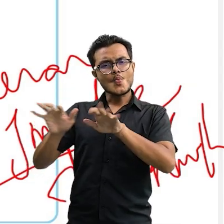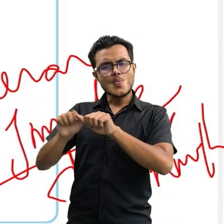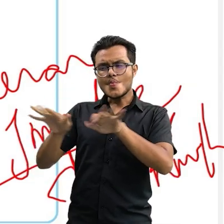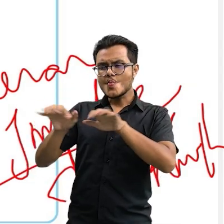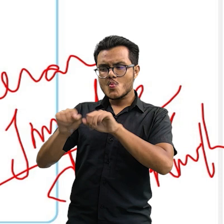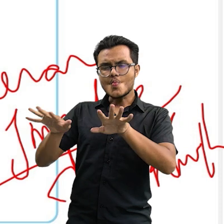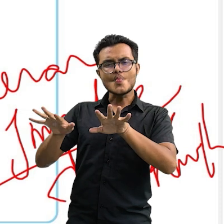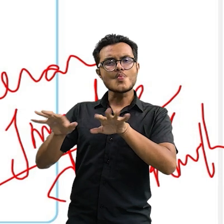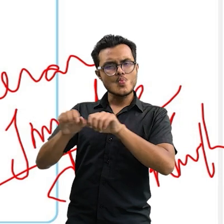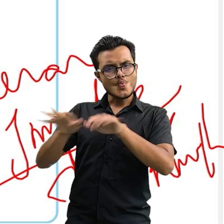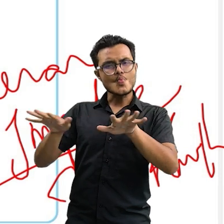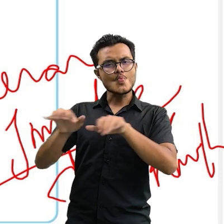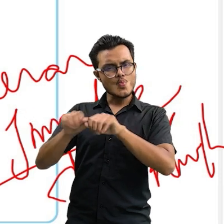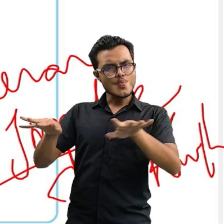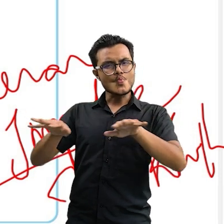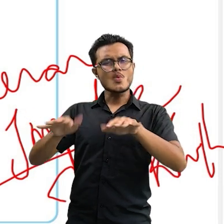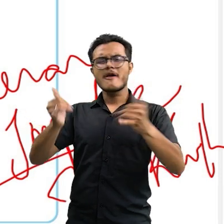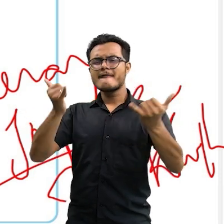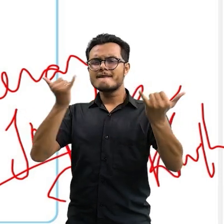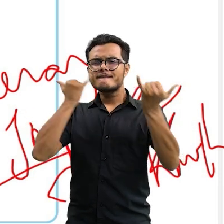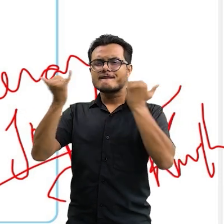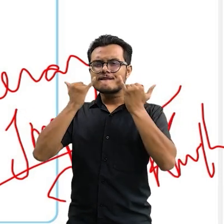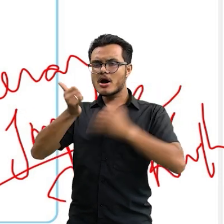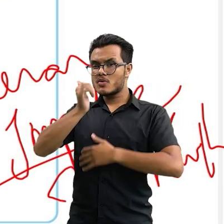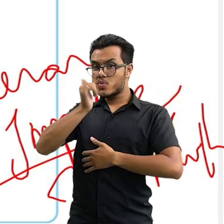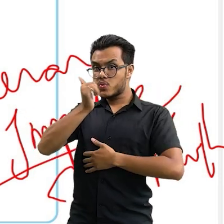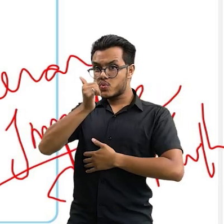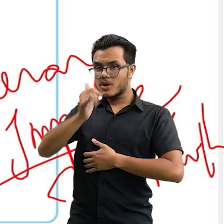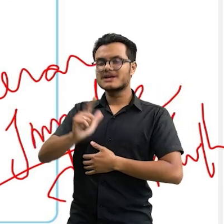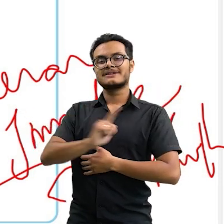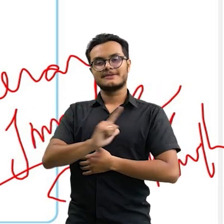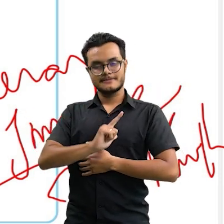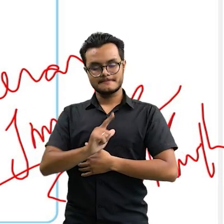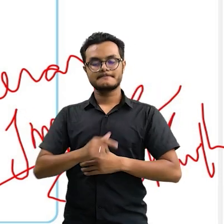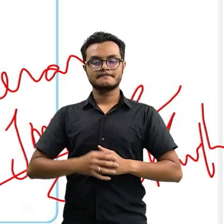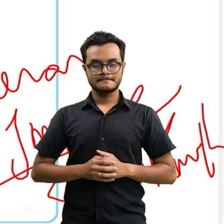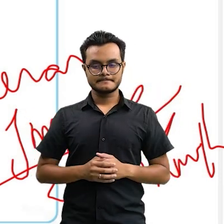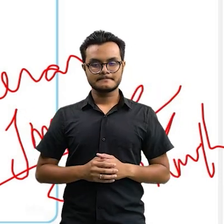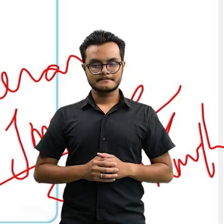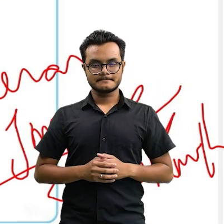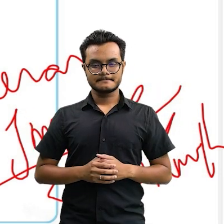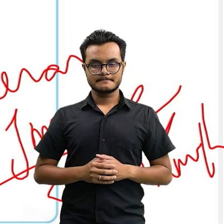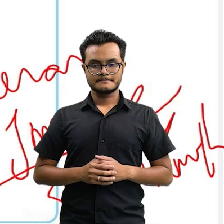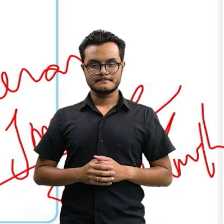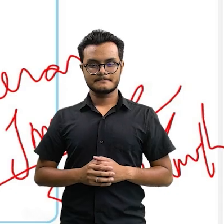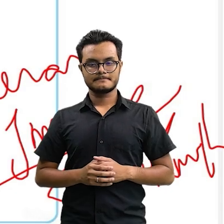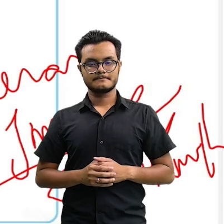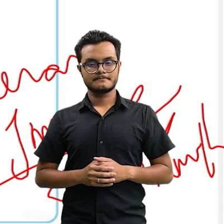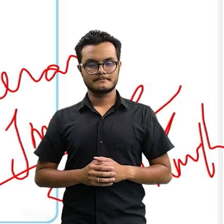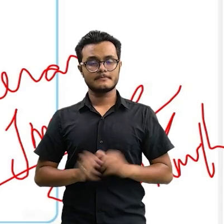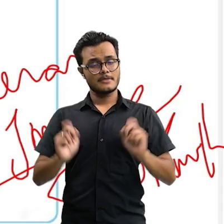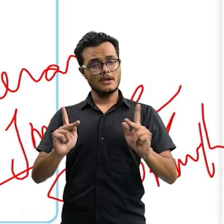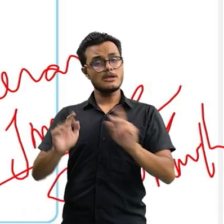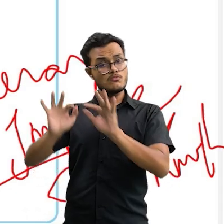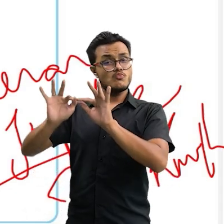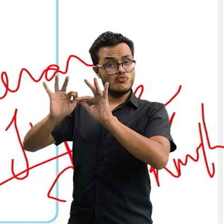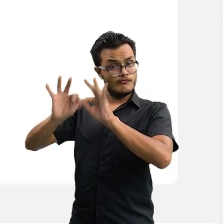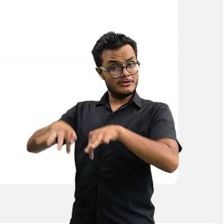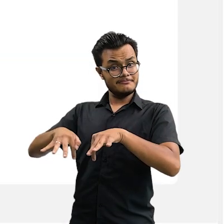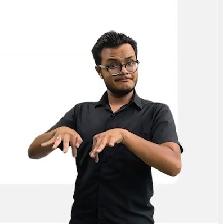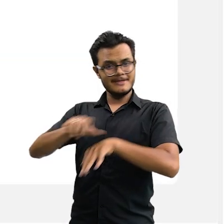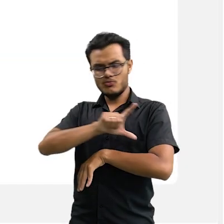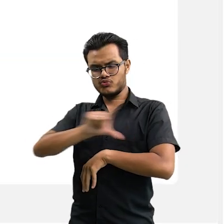secreção dos neurotransmissores e onde o impulso ele acaba. Beleza,